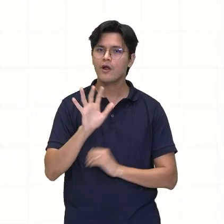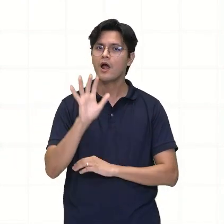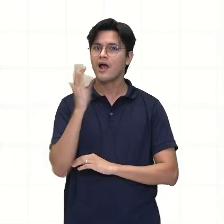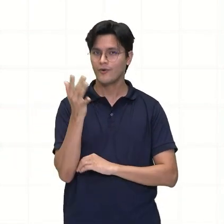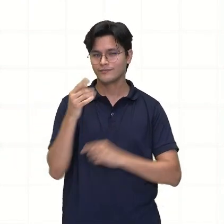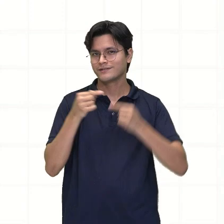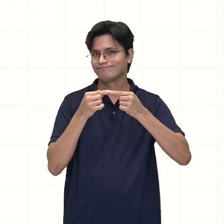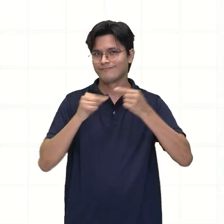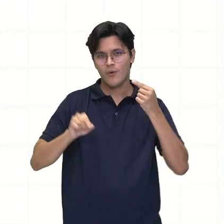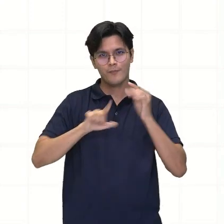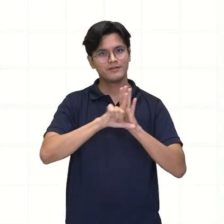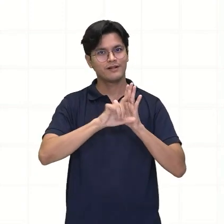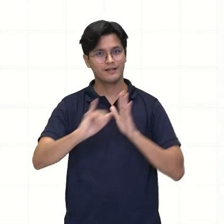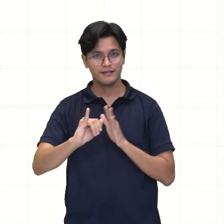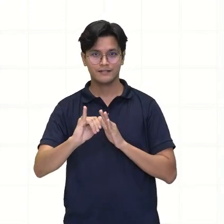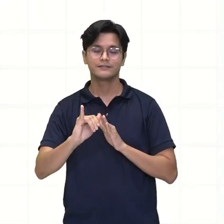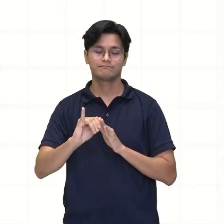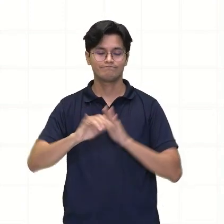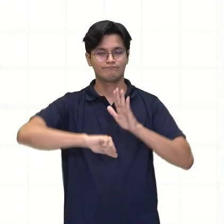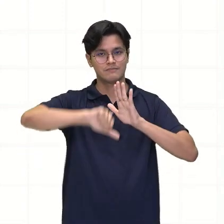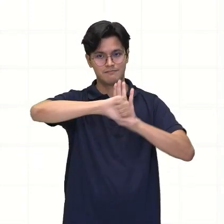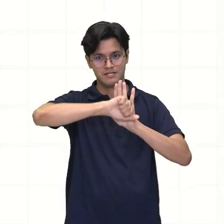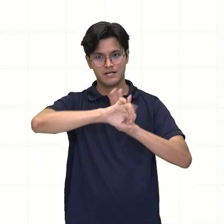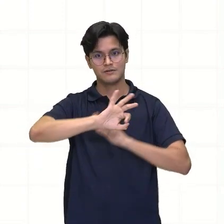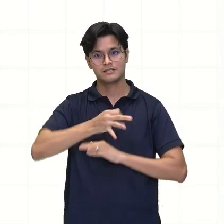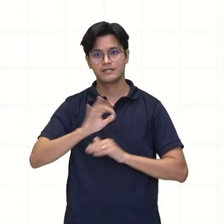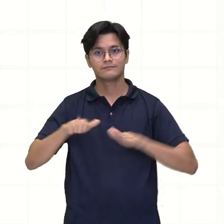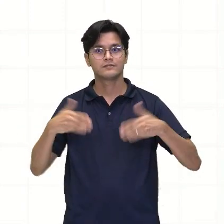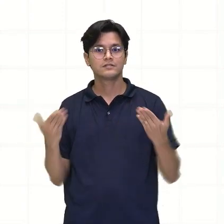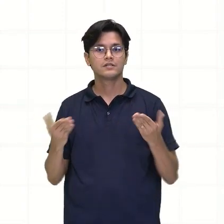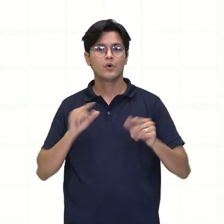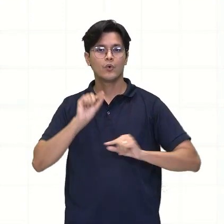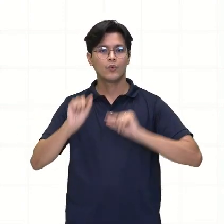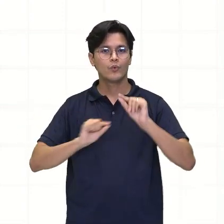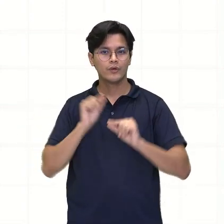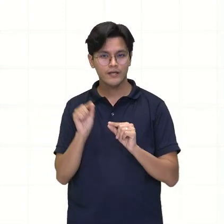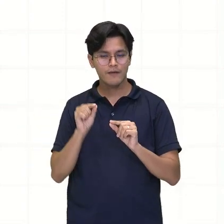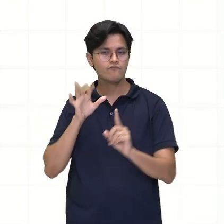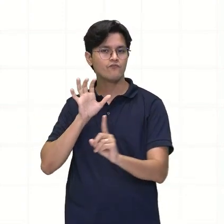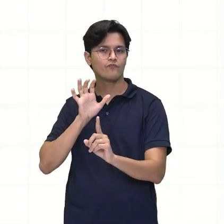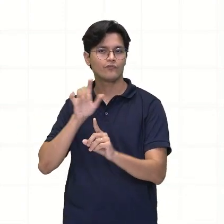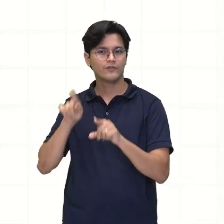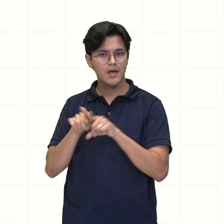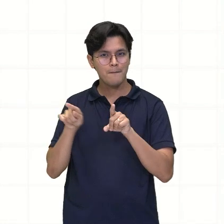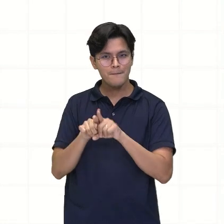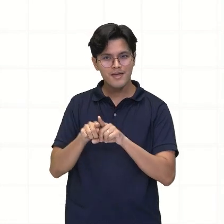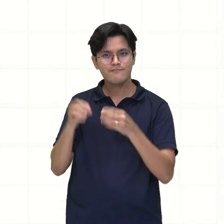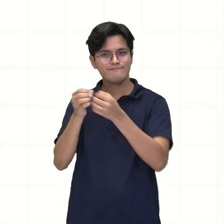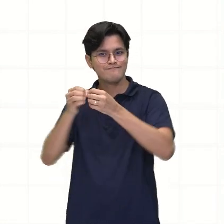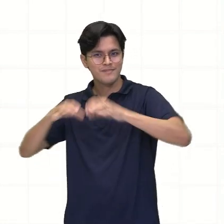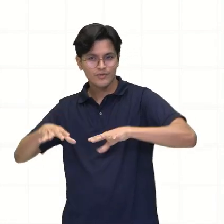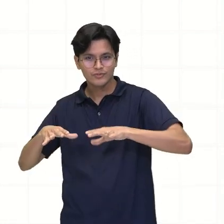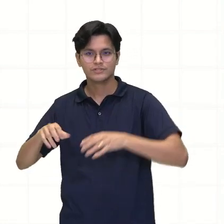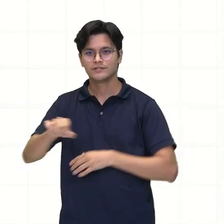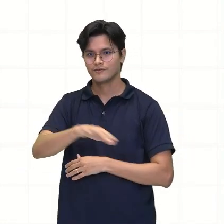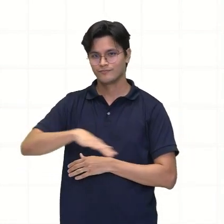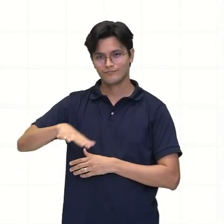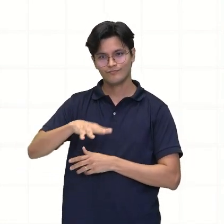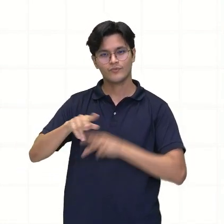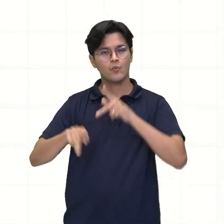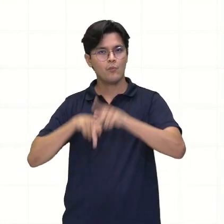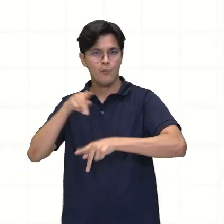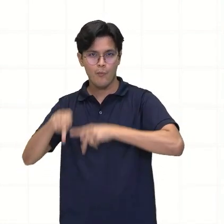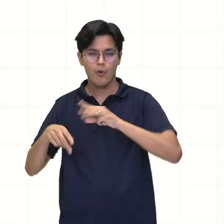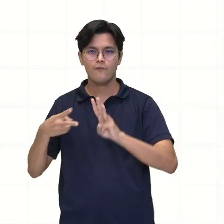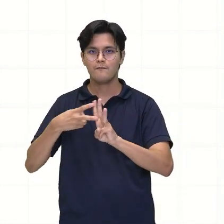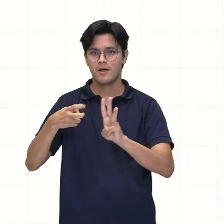forma ilegal. E isso acaba atingindo ali também os povos originários, né, da nossa